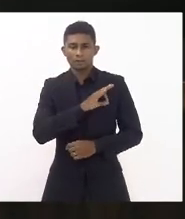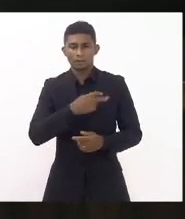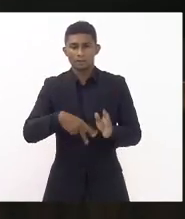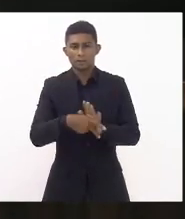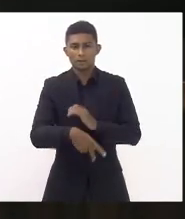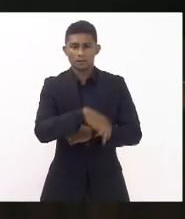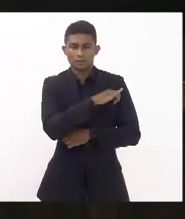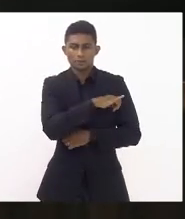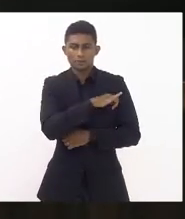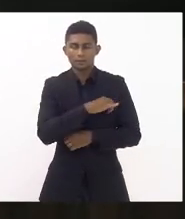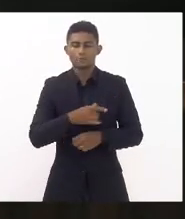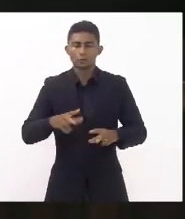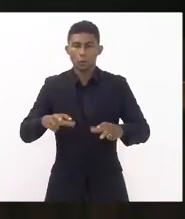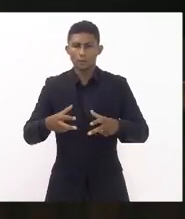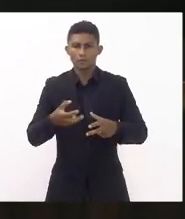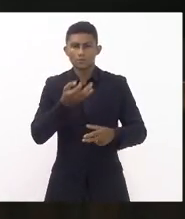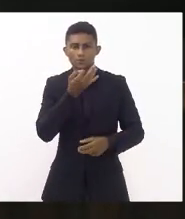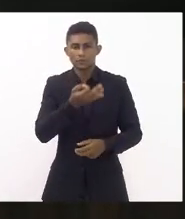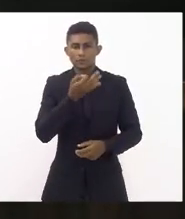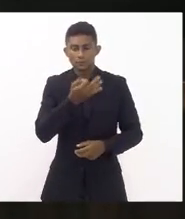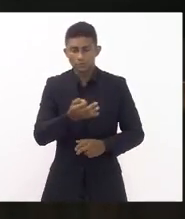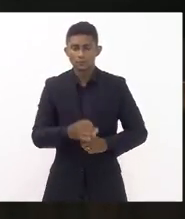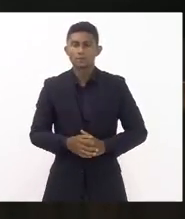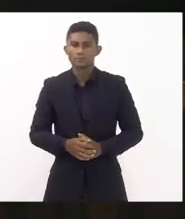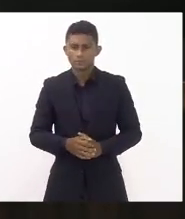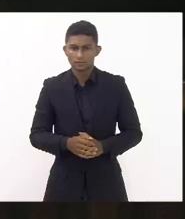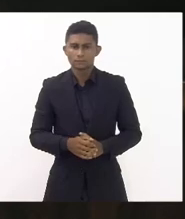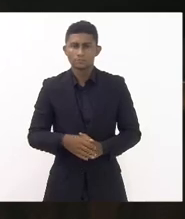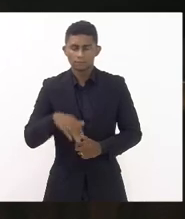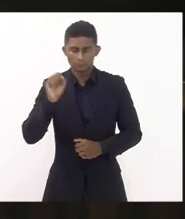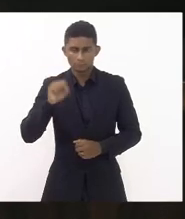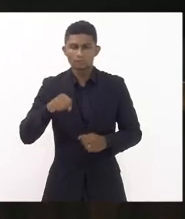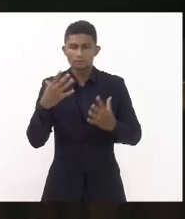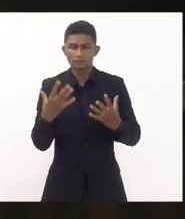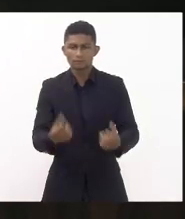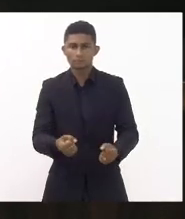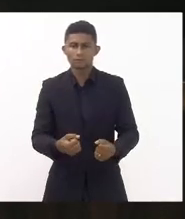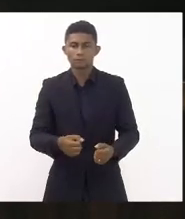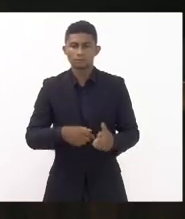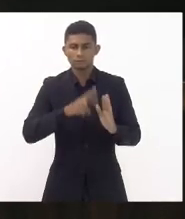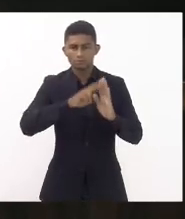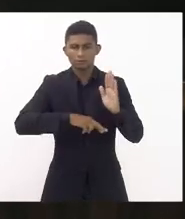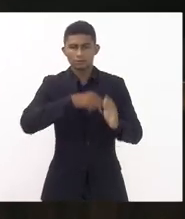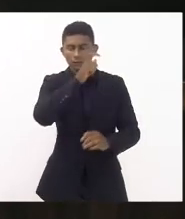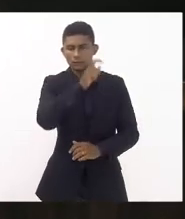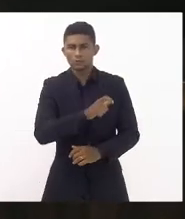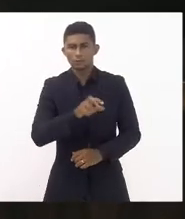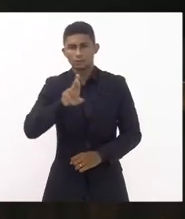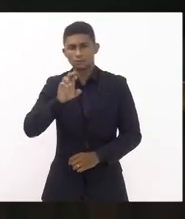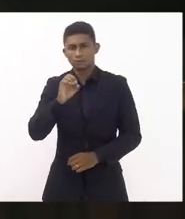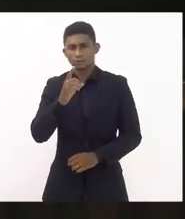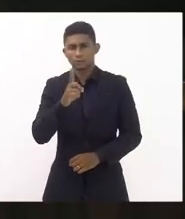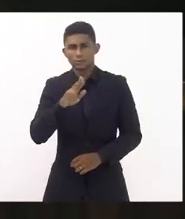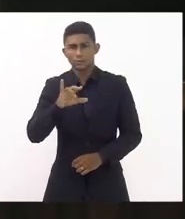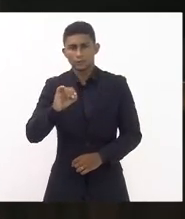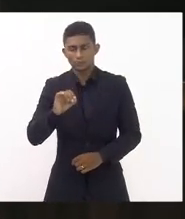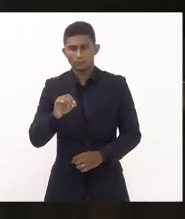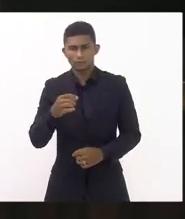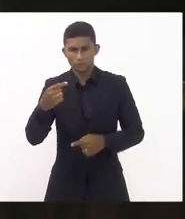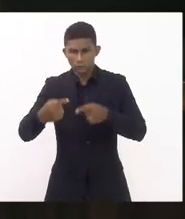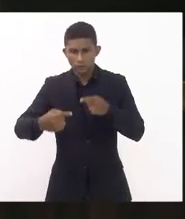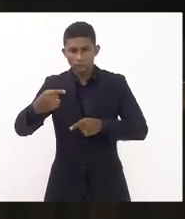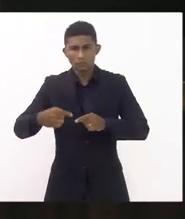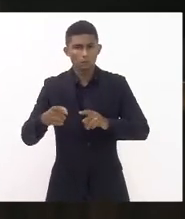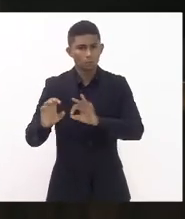da Comissão de Normas Internas, Proposições Externas, favorável. Relator, deputado Rodrigo Amorim. Em discussão, não havendo o que